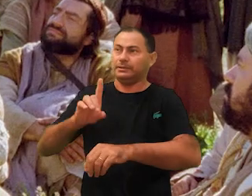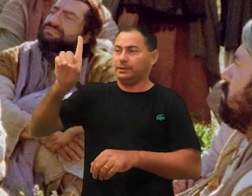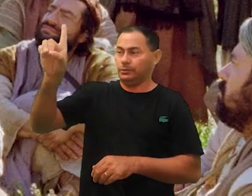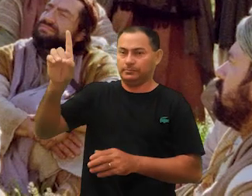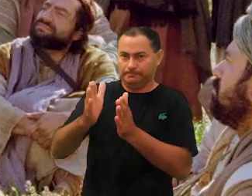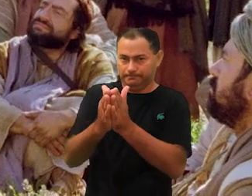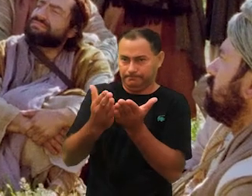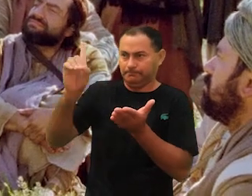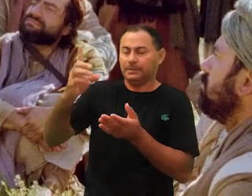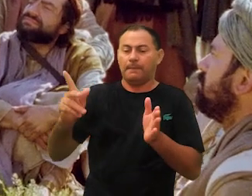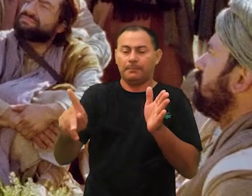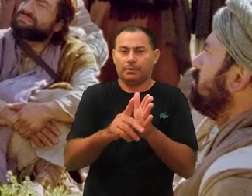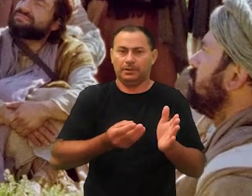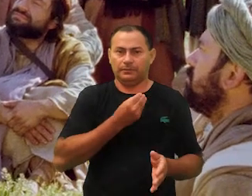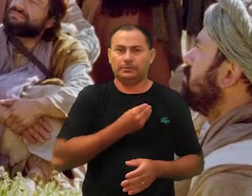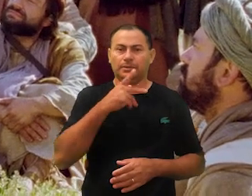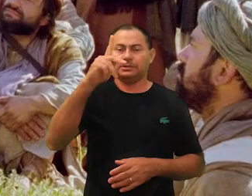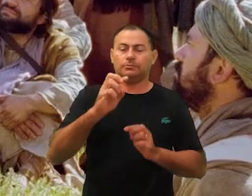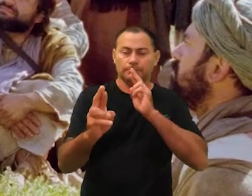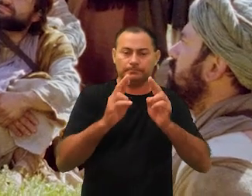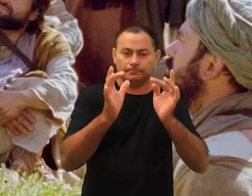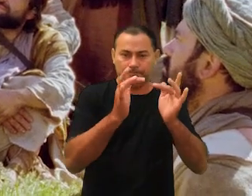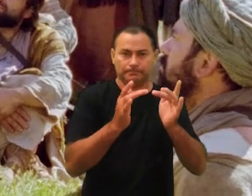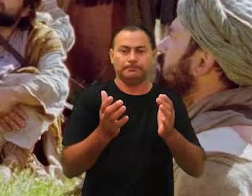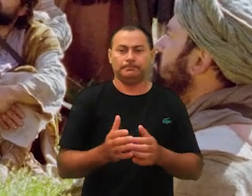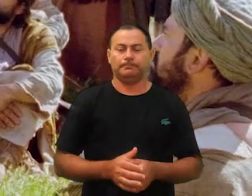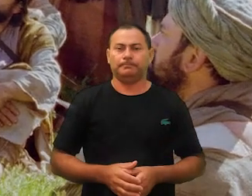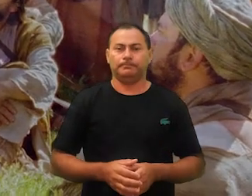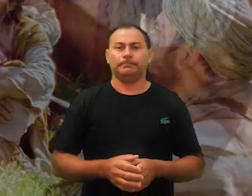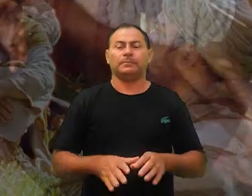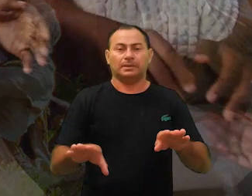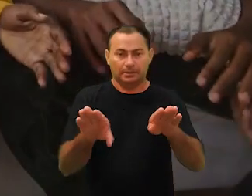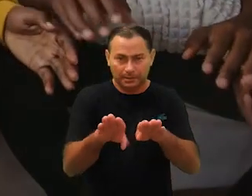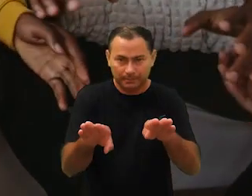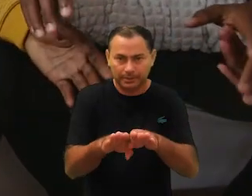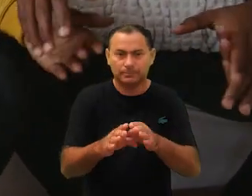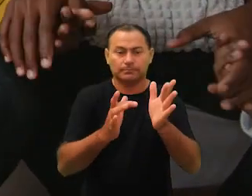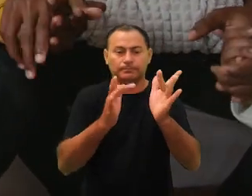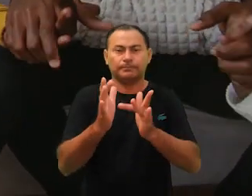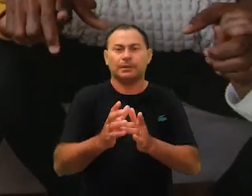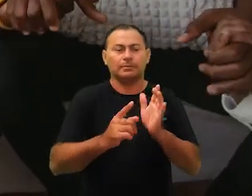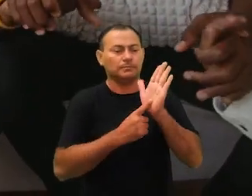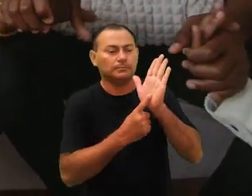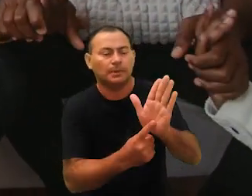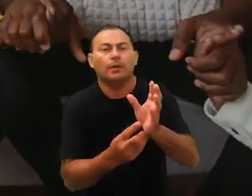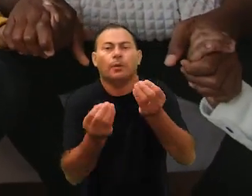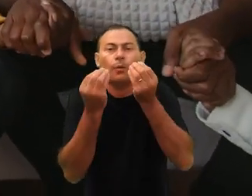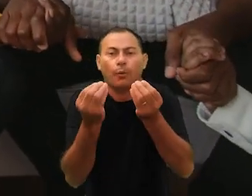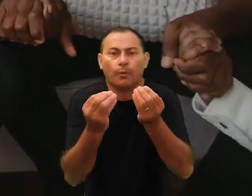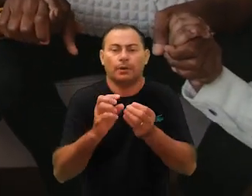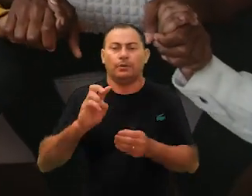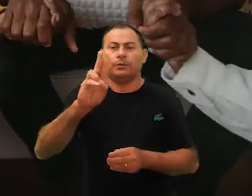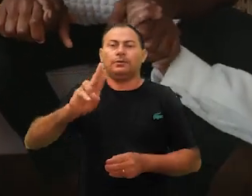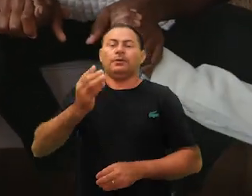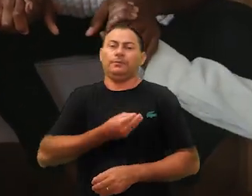palavra de Deus nas próprias vidas e nos seus relacionamentos. Além disso, Jesus estava mostrando